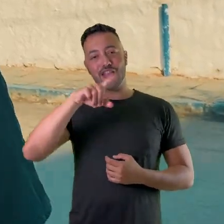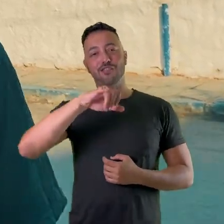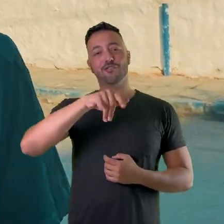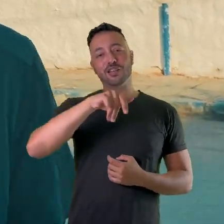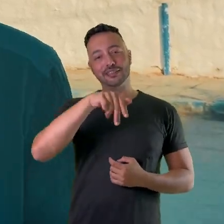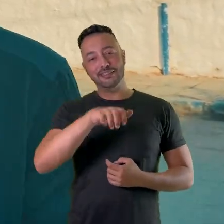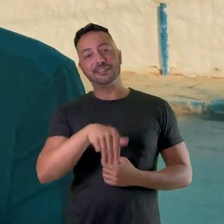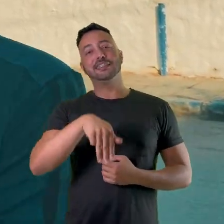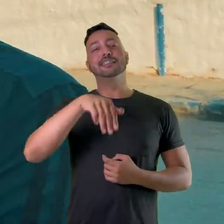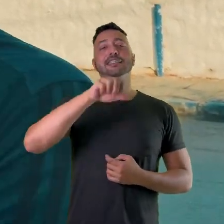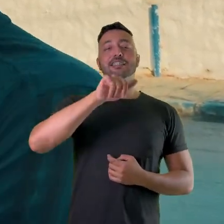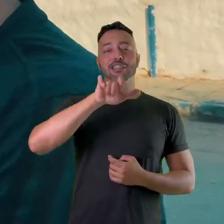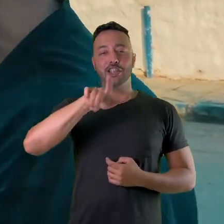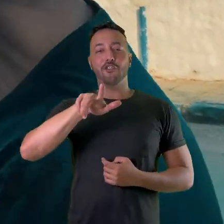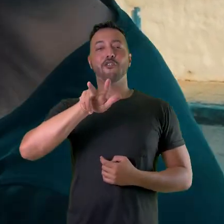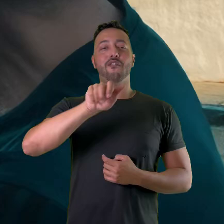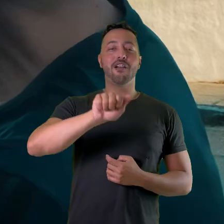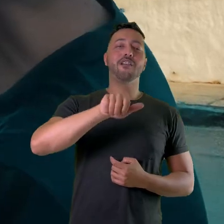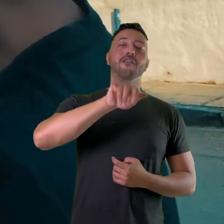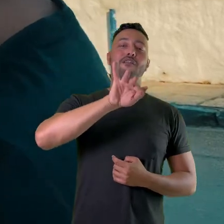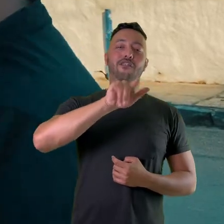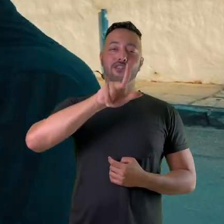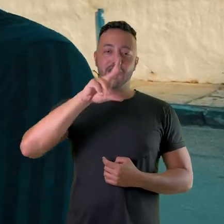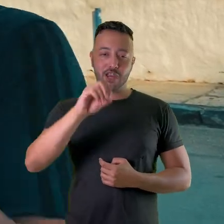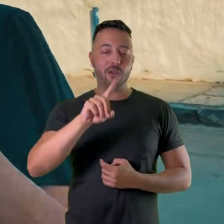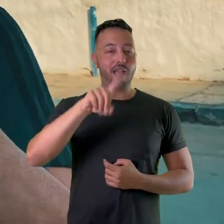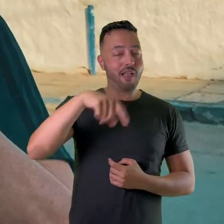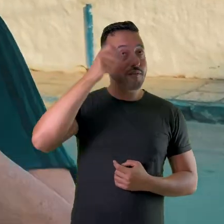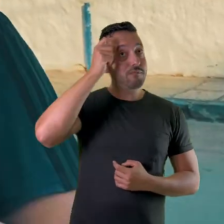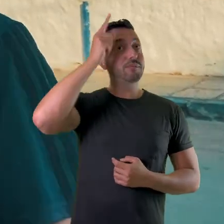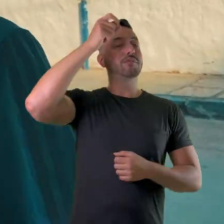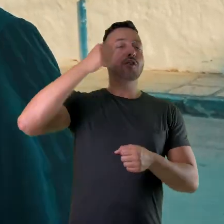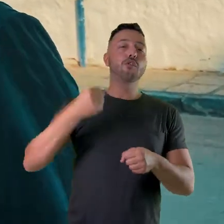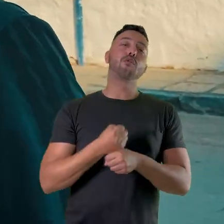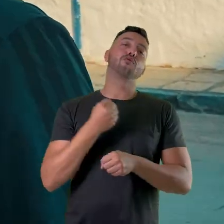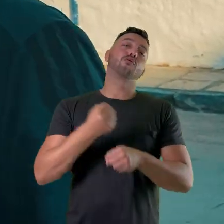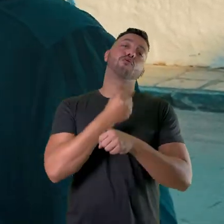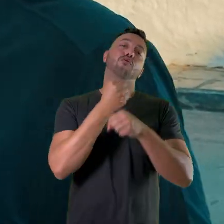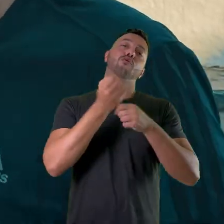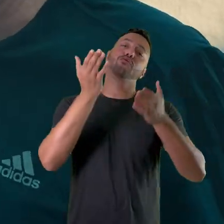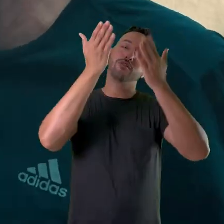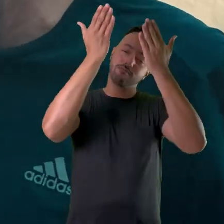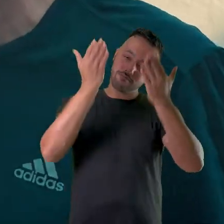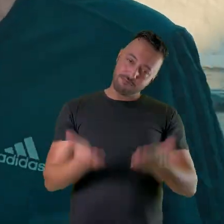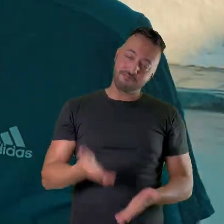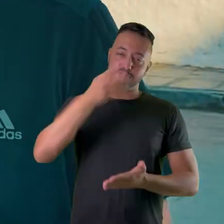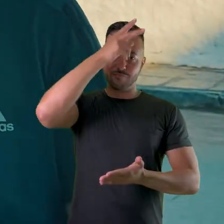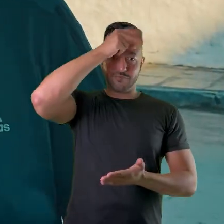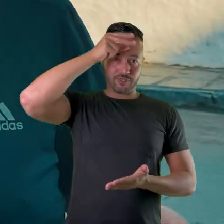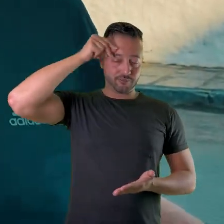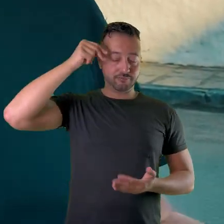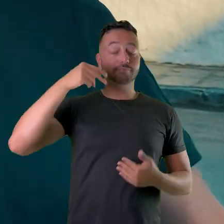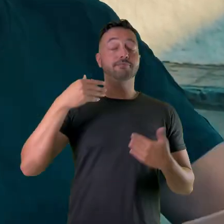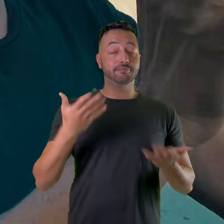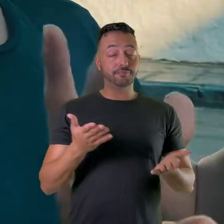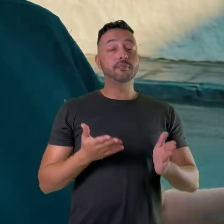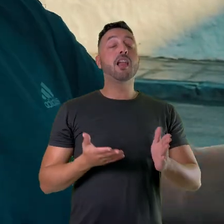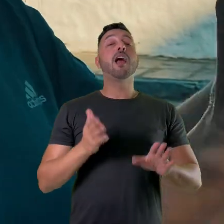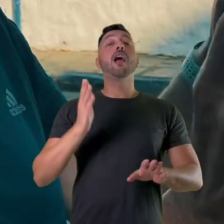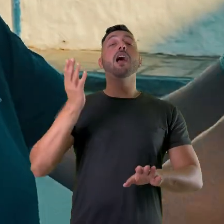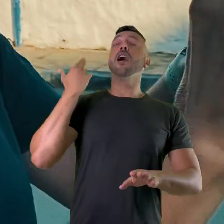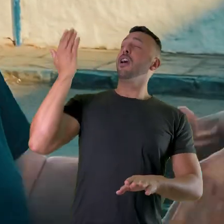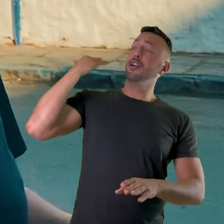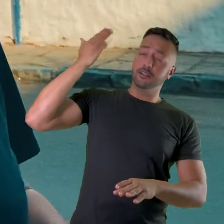Filho, que foi quem idealizou a construção desse prédio aqui da Prefeitura. Bom, antes,